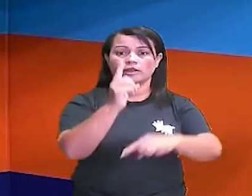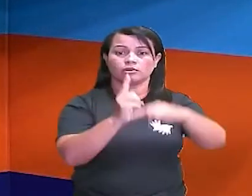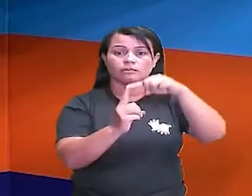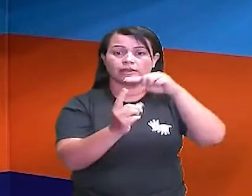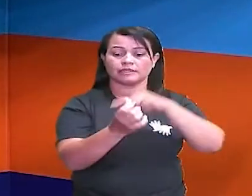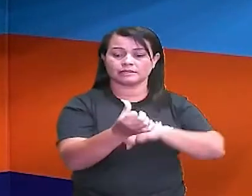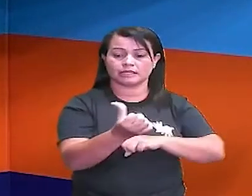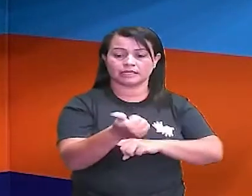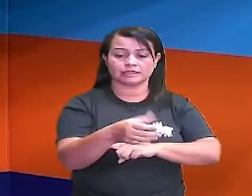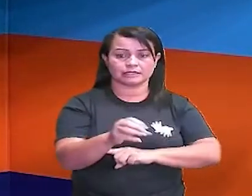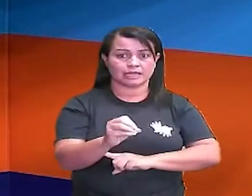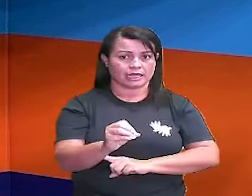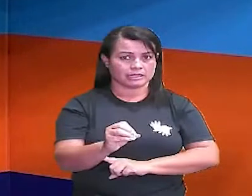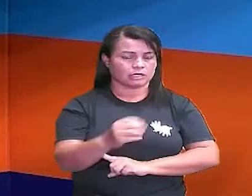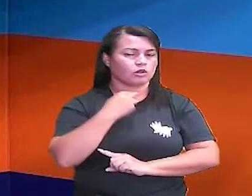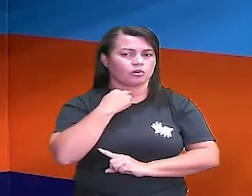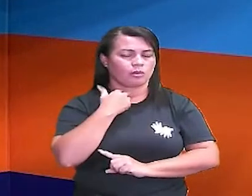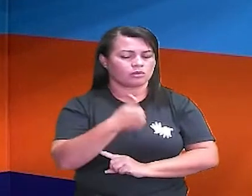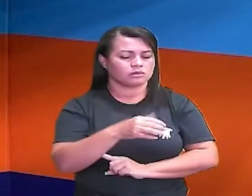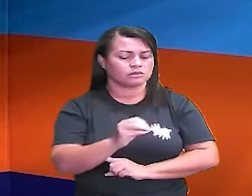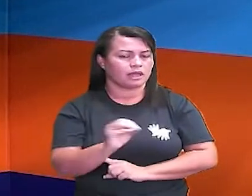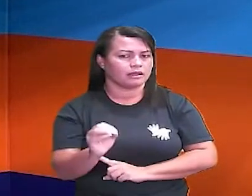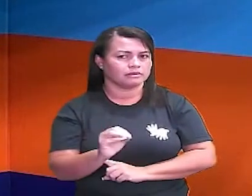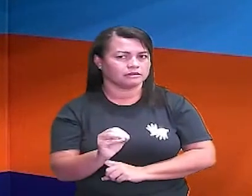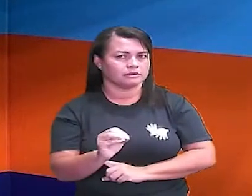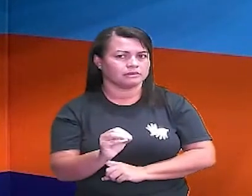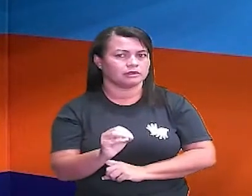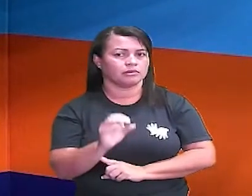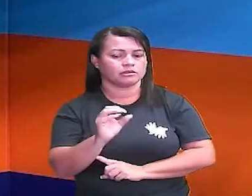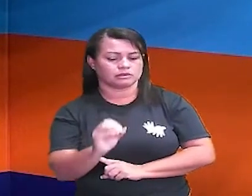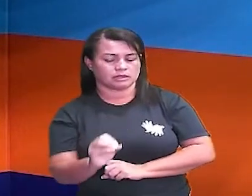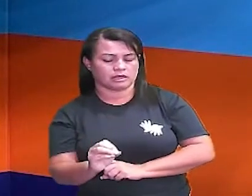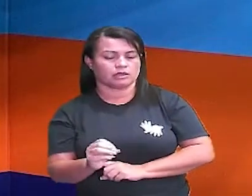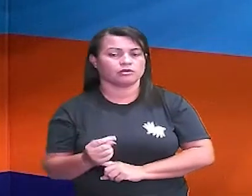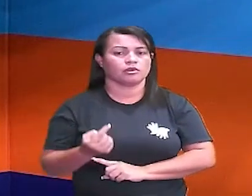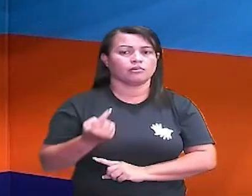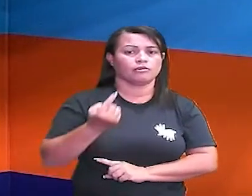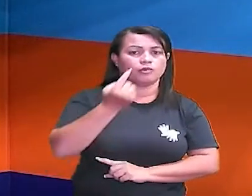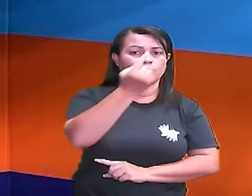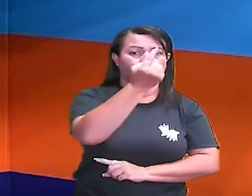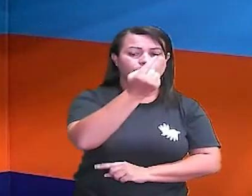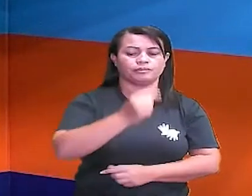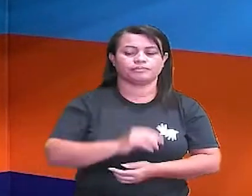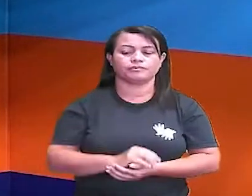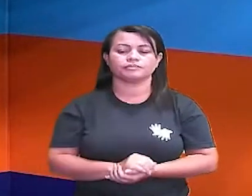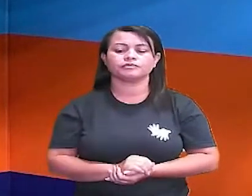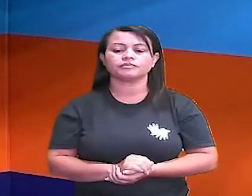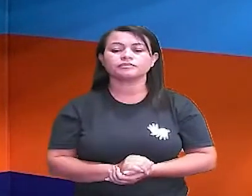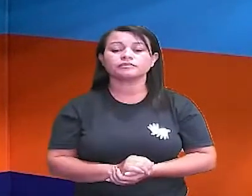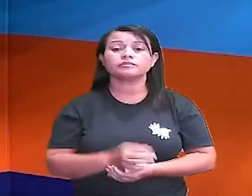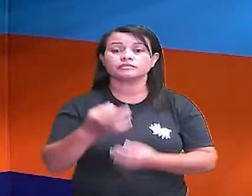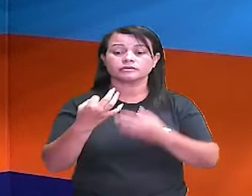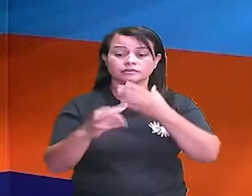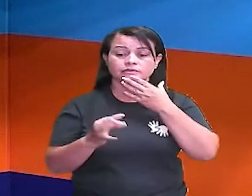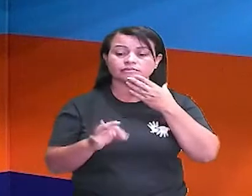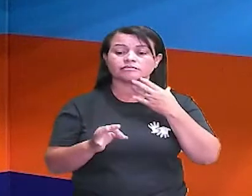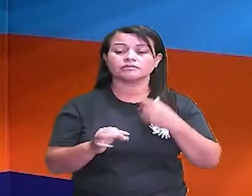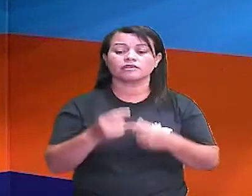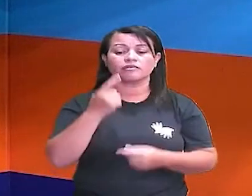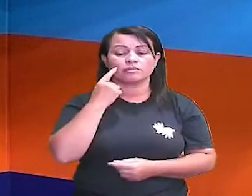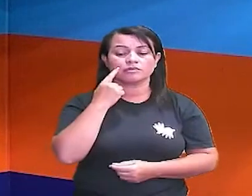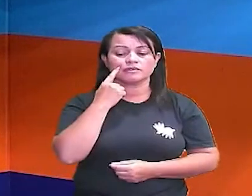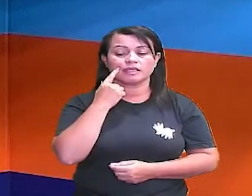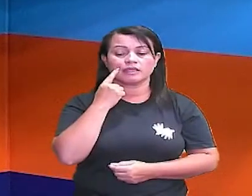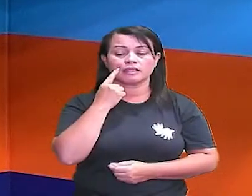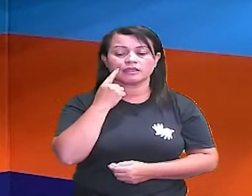6, 10. Eu não posso botar o 10 todinho aqui. Então, eu boto o 0 e subo 1, tá certo? Então, eu vou